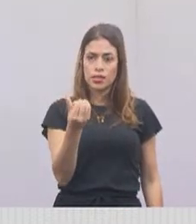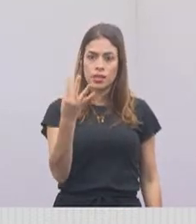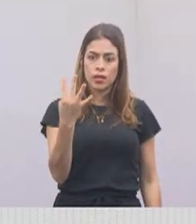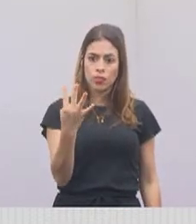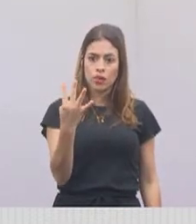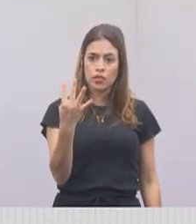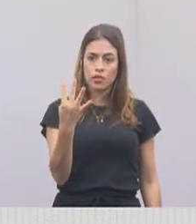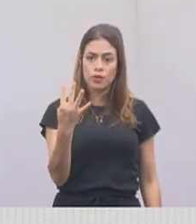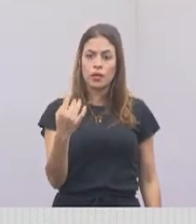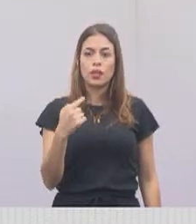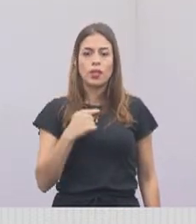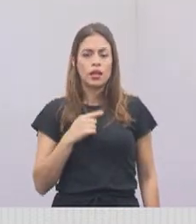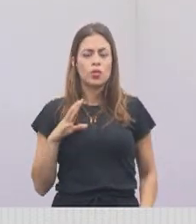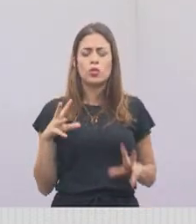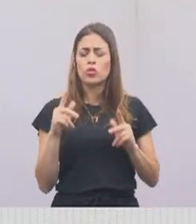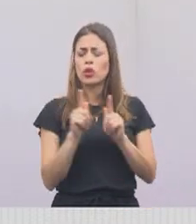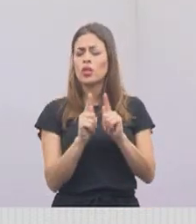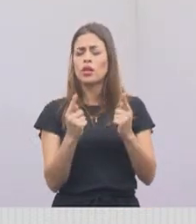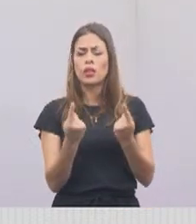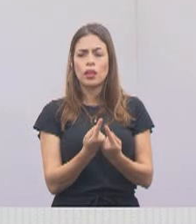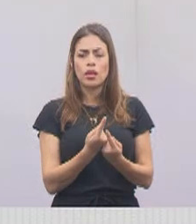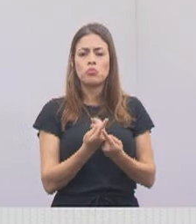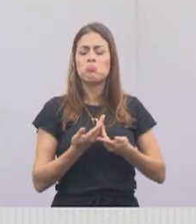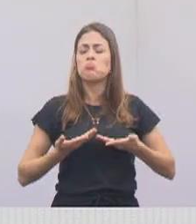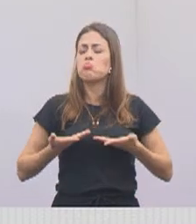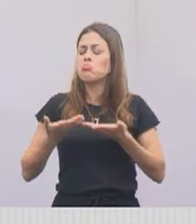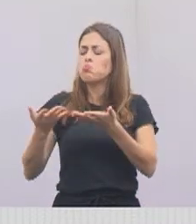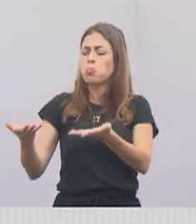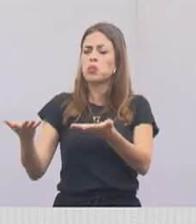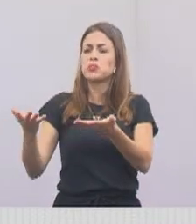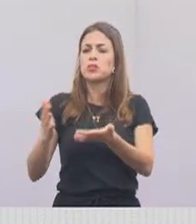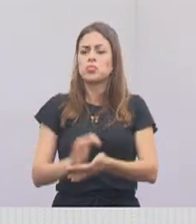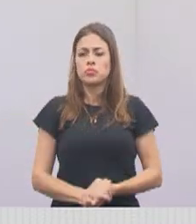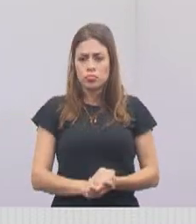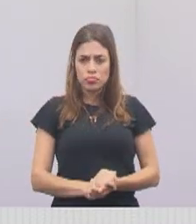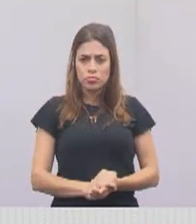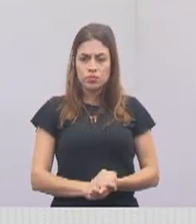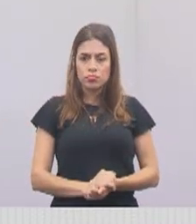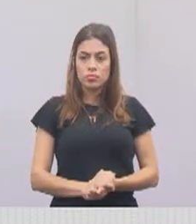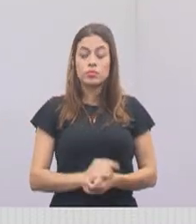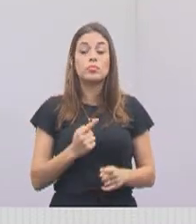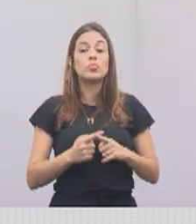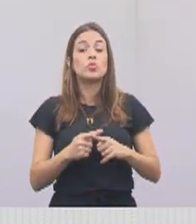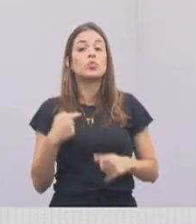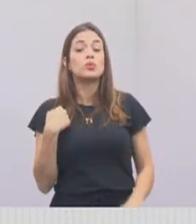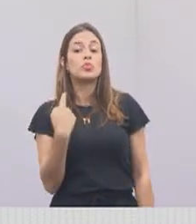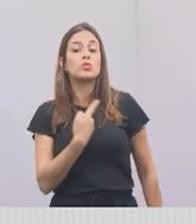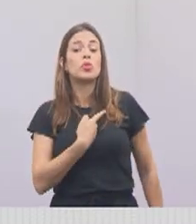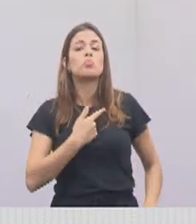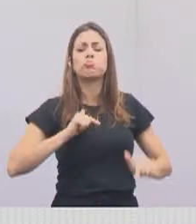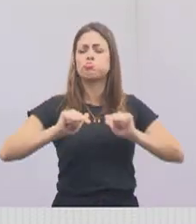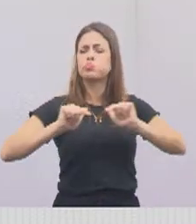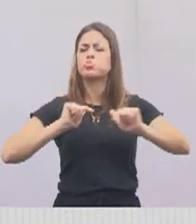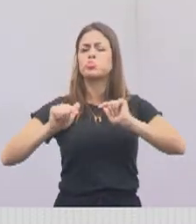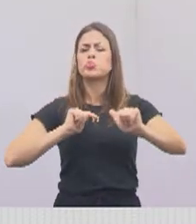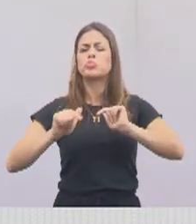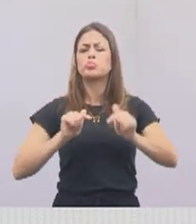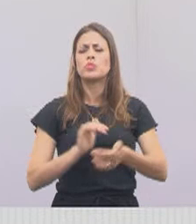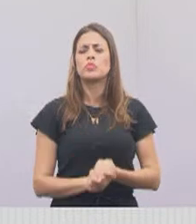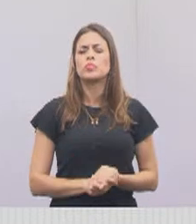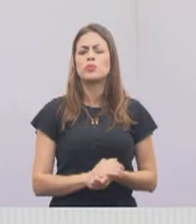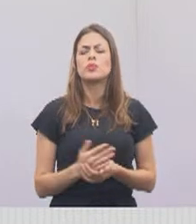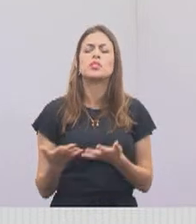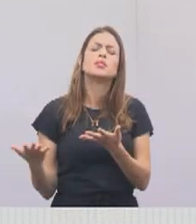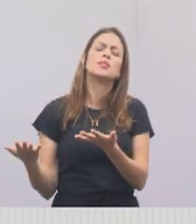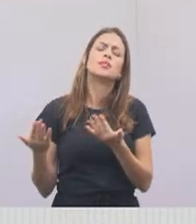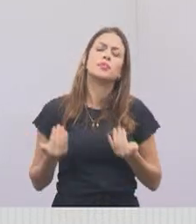9064. Eu e toda a minha equipe estará sempre à sua disposição, porque nós estamos aqui para trabalhar. Nós recebemos